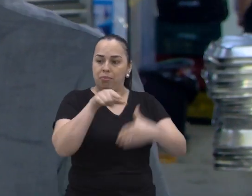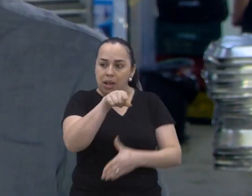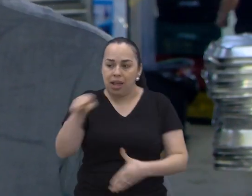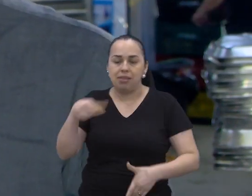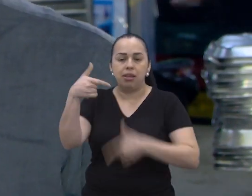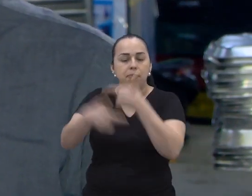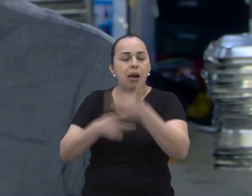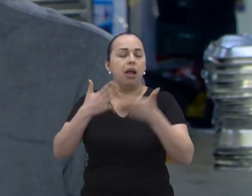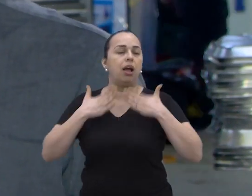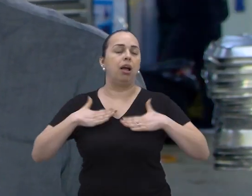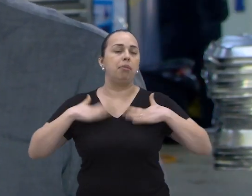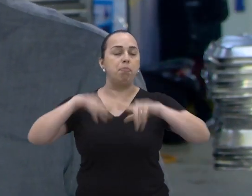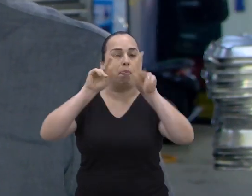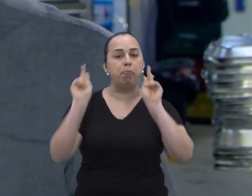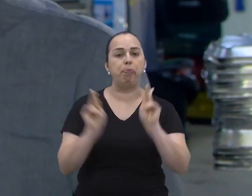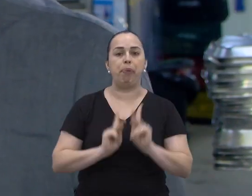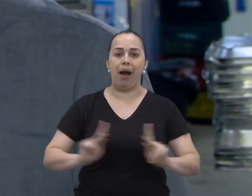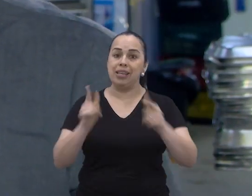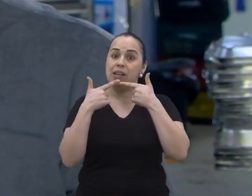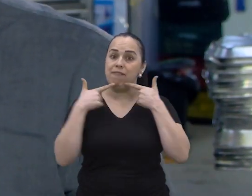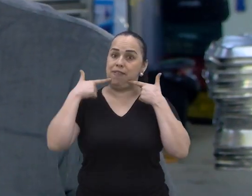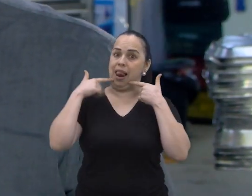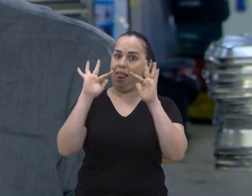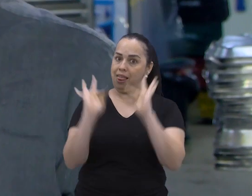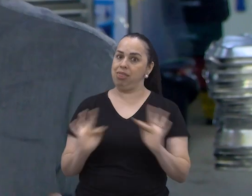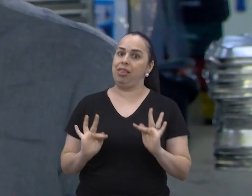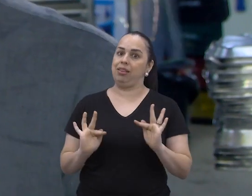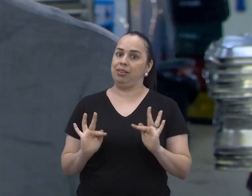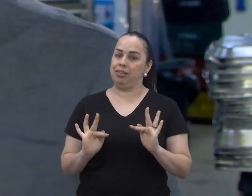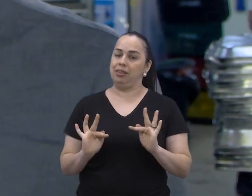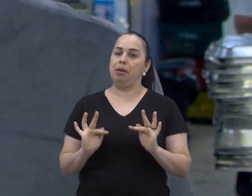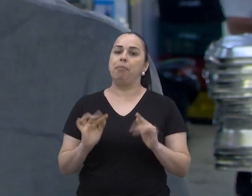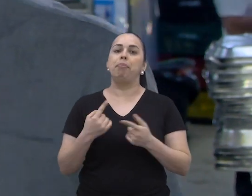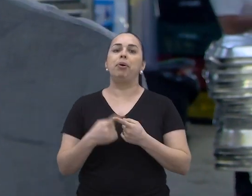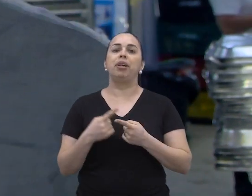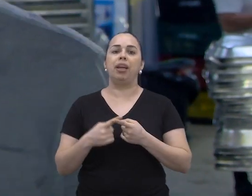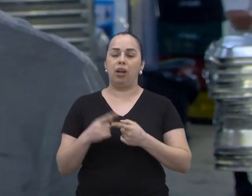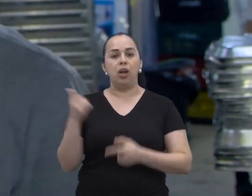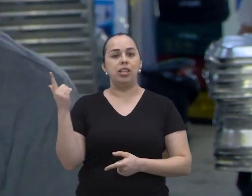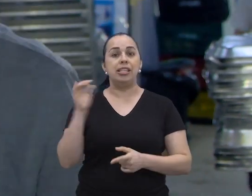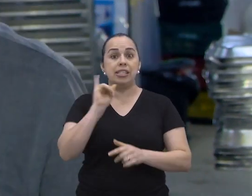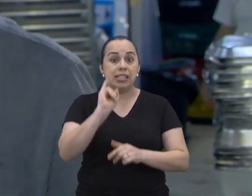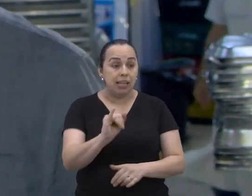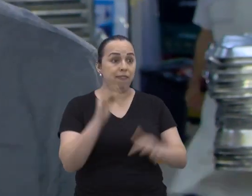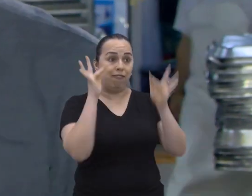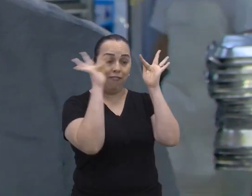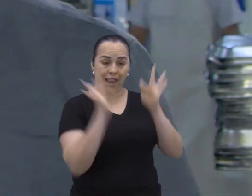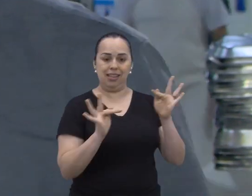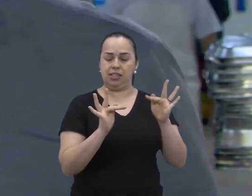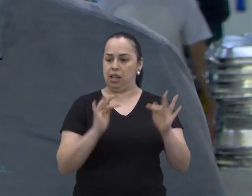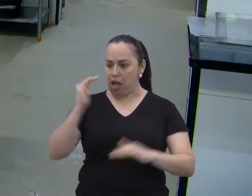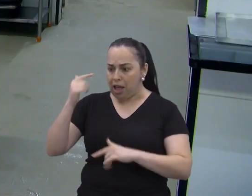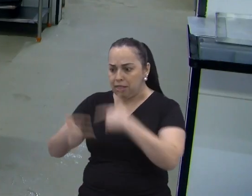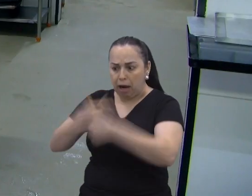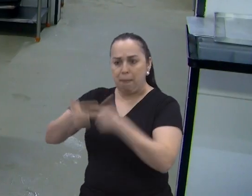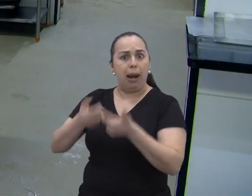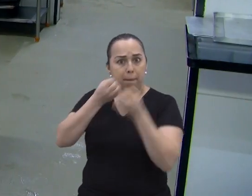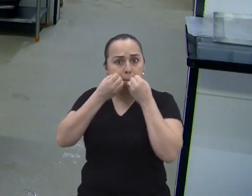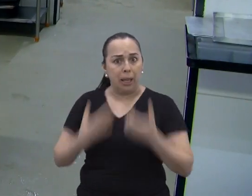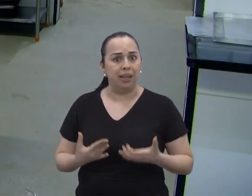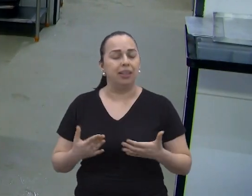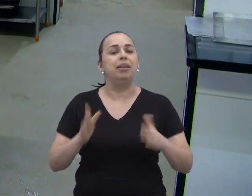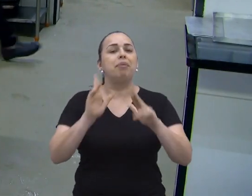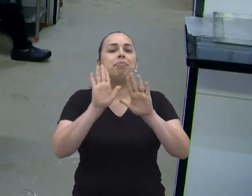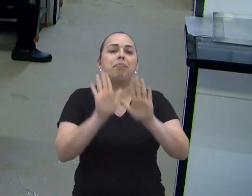que o pessoal consiga trabalhar cada vez mais tranquilo, cada vez mais feliz, que isso, felicidade, vai trazer produtividade, com certeza. Só que